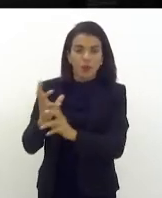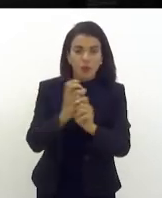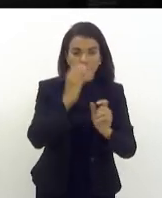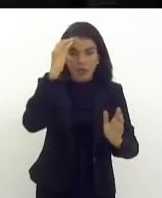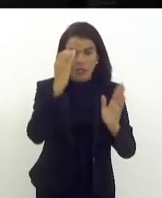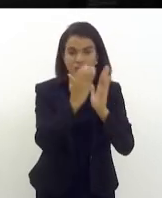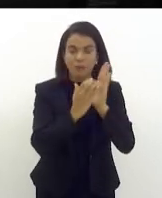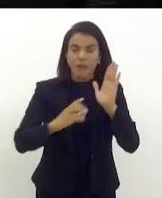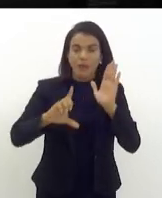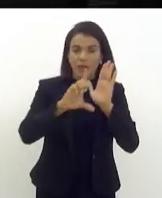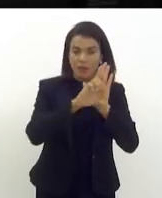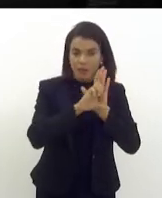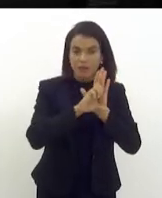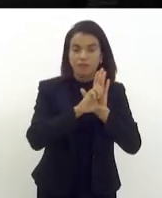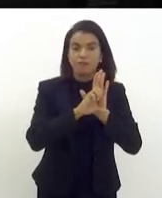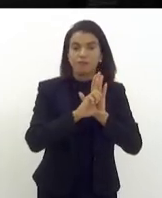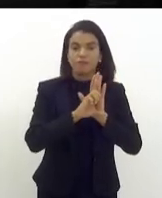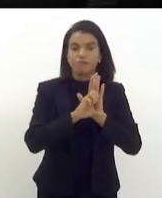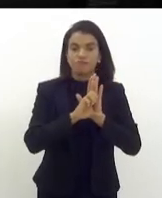legal,